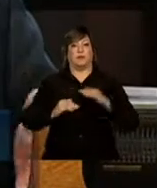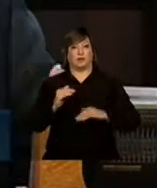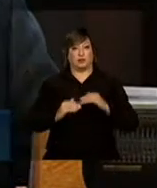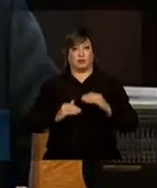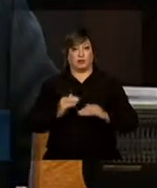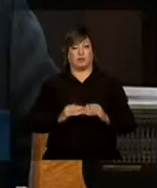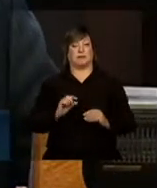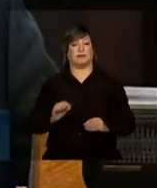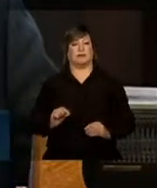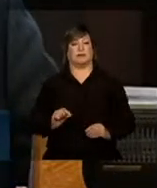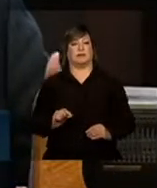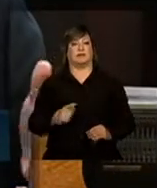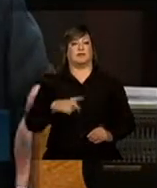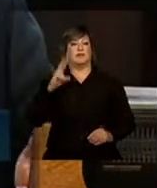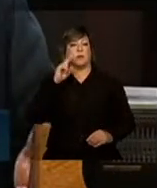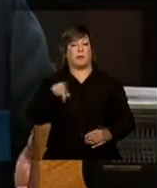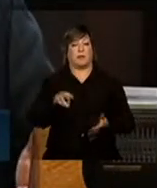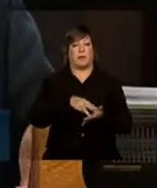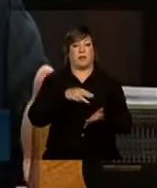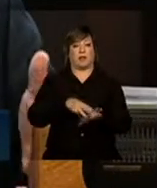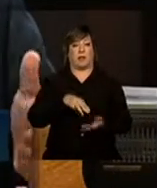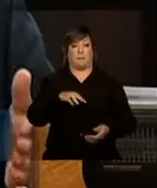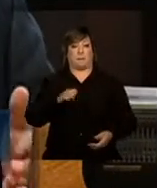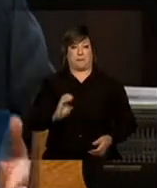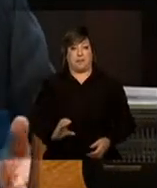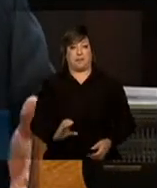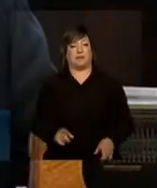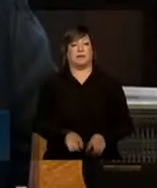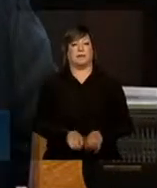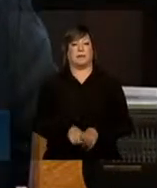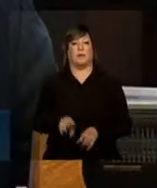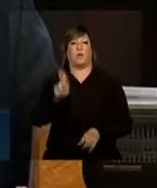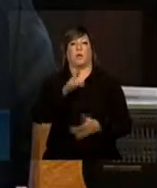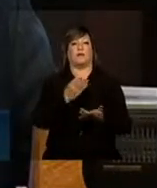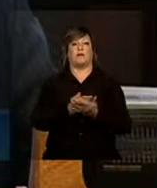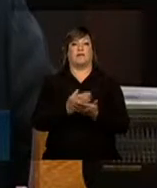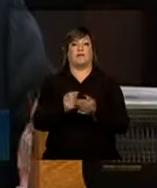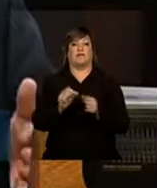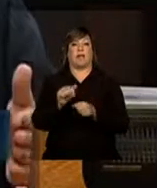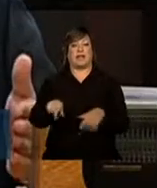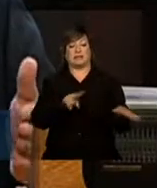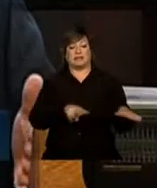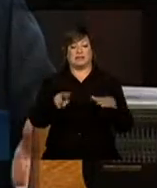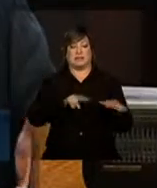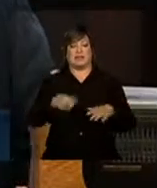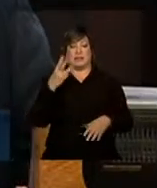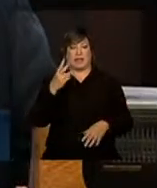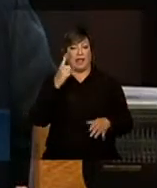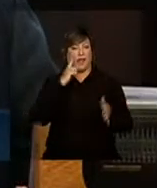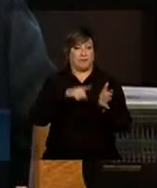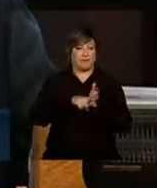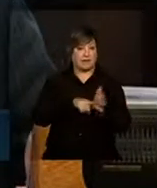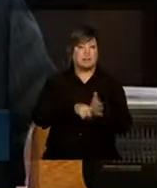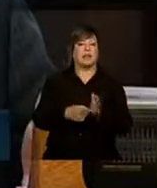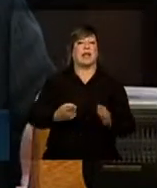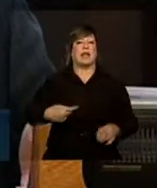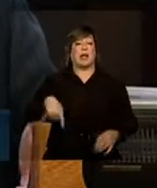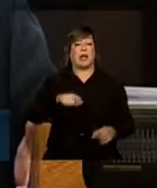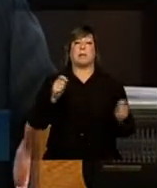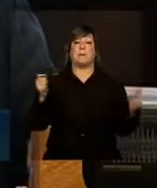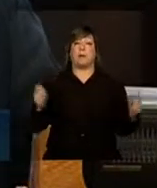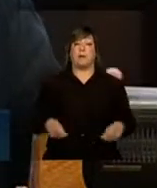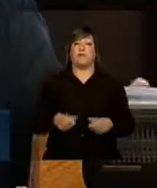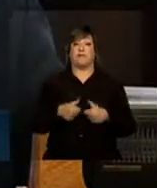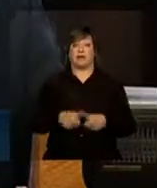pela metodologia do Ministério da Educação, das universidades que fazem essas 3 semanas de avaliação, eles podem ficar